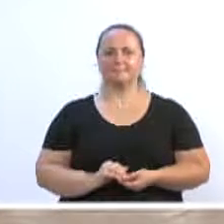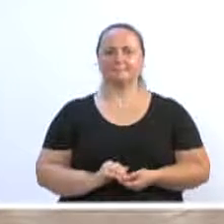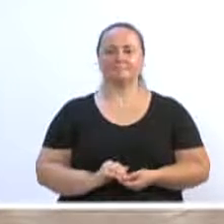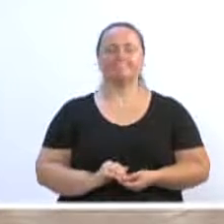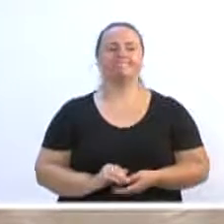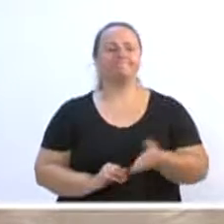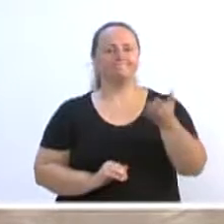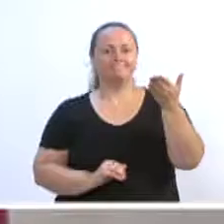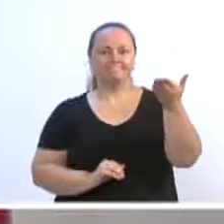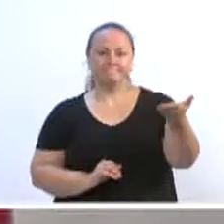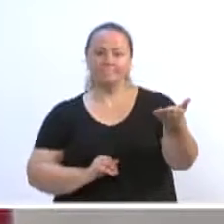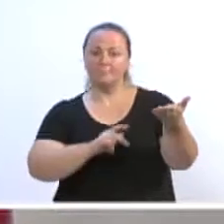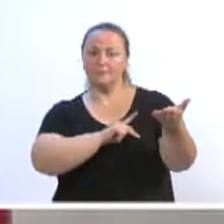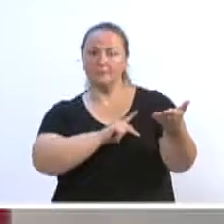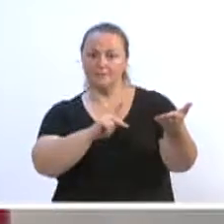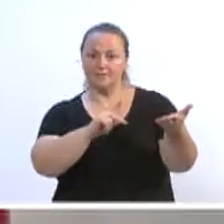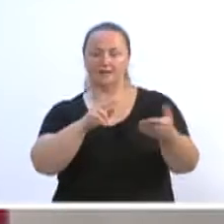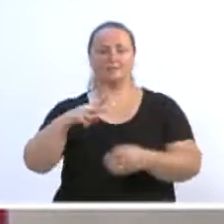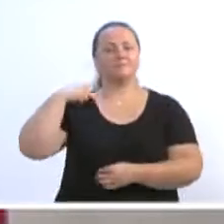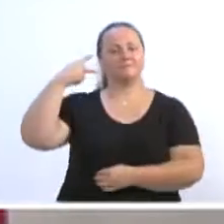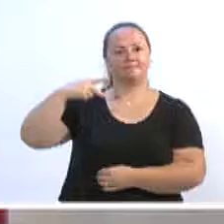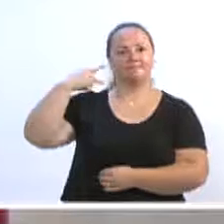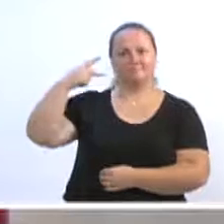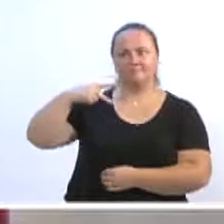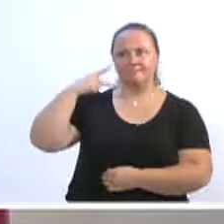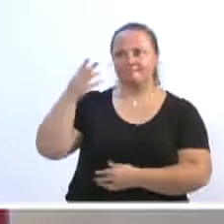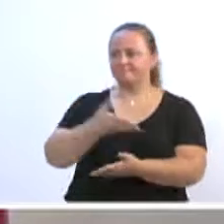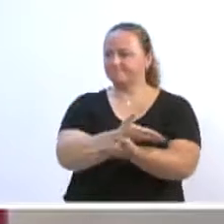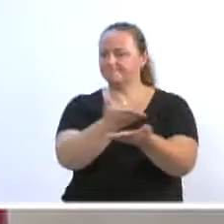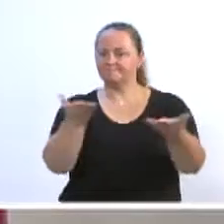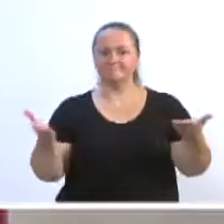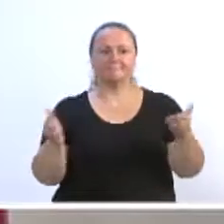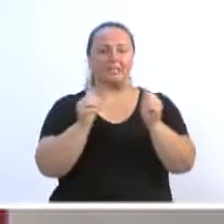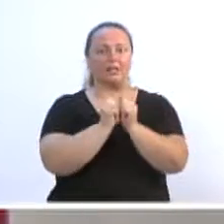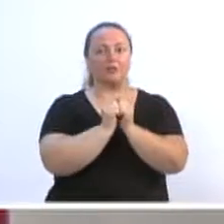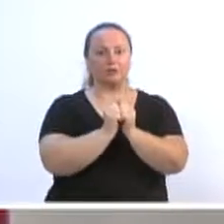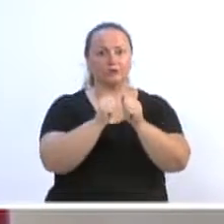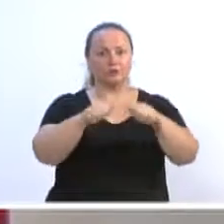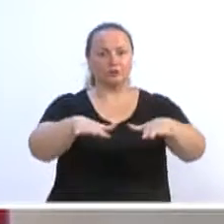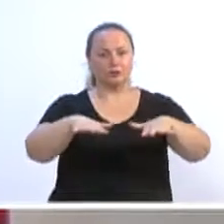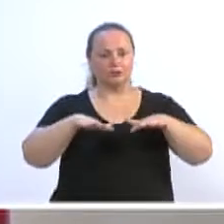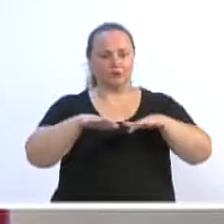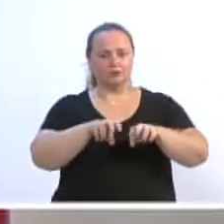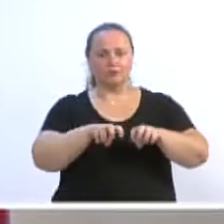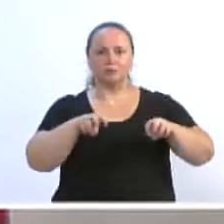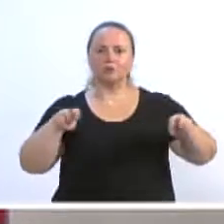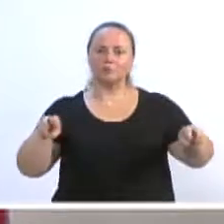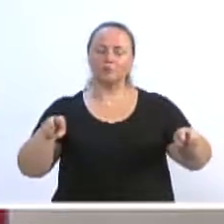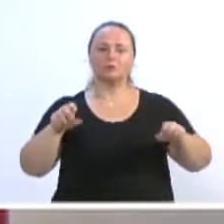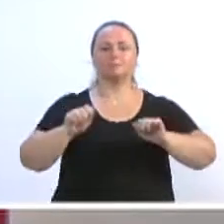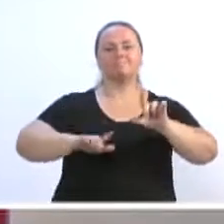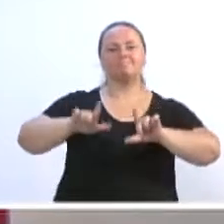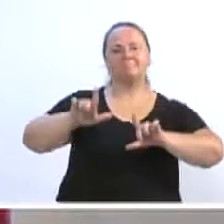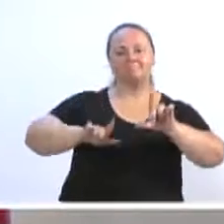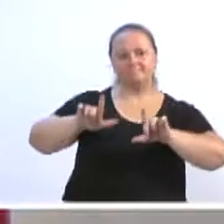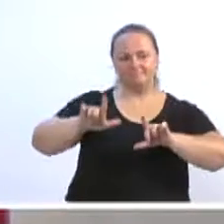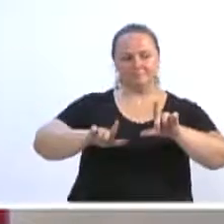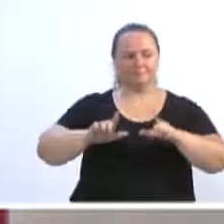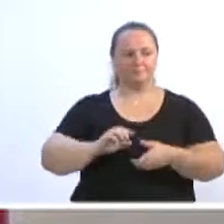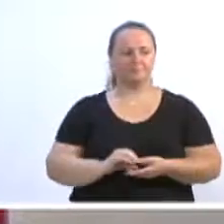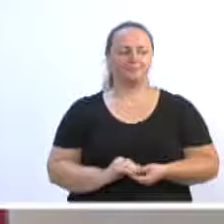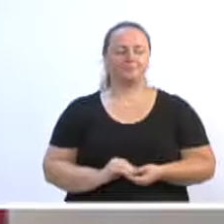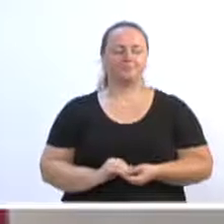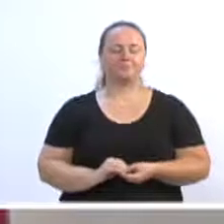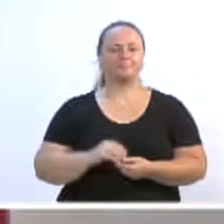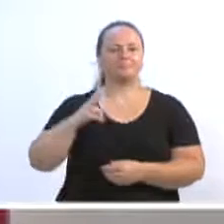Excelentíssimo senhor presidente, senhores vereadores, a quem nos acompanha aqui do plenário, quem nos acompanha pela TVL, aos